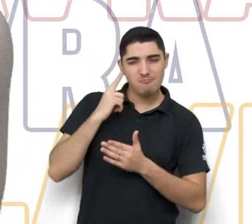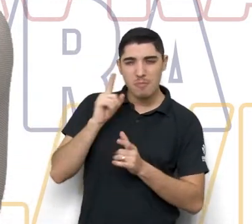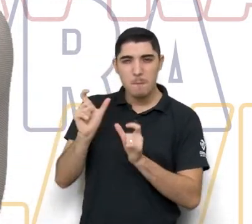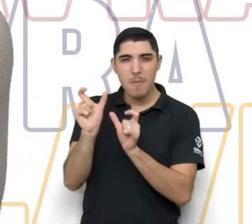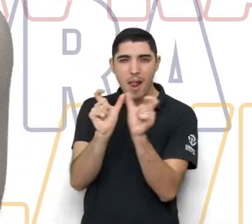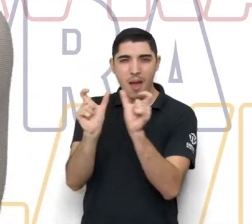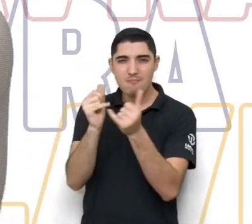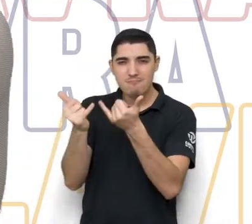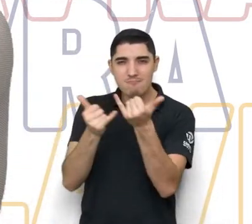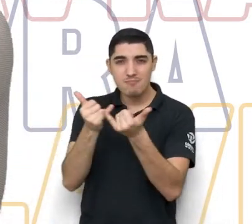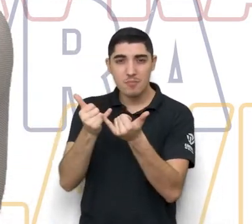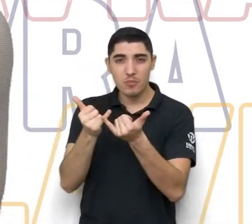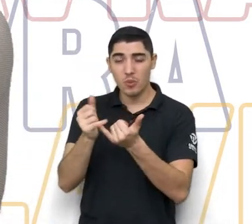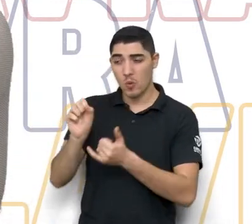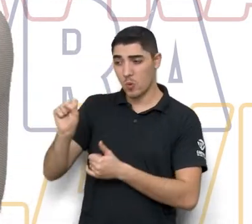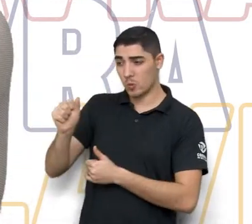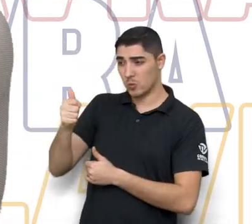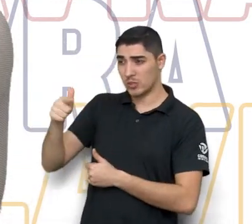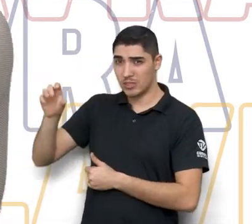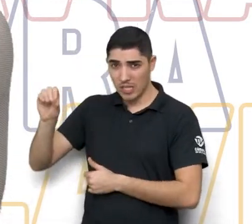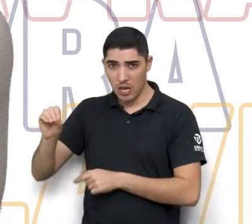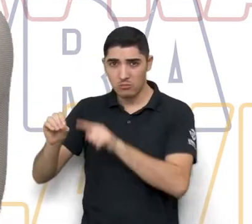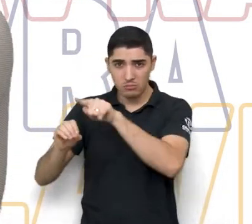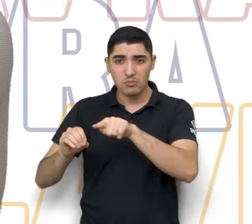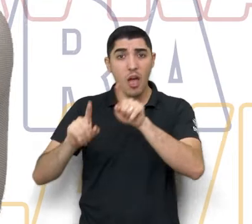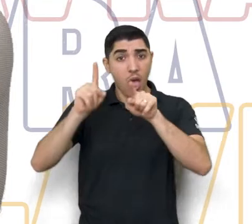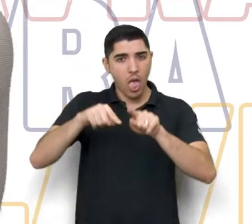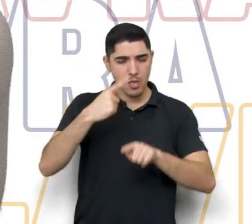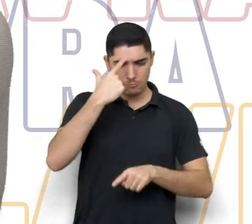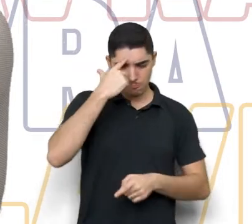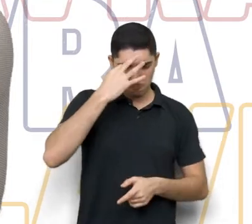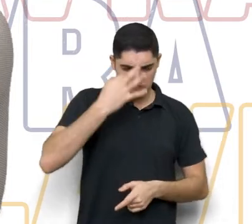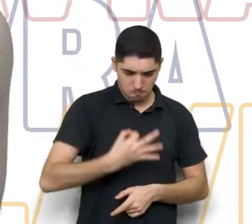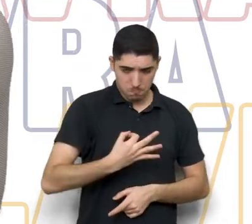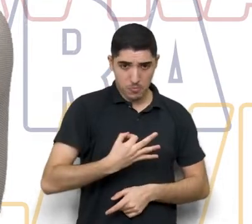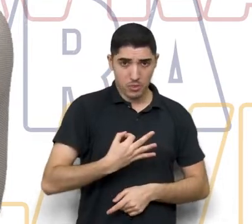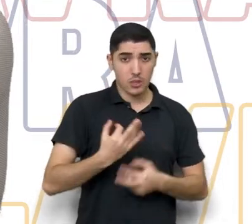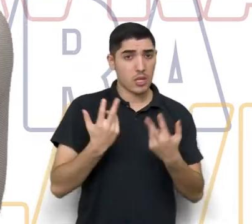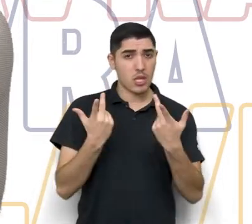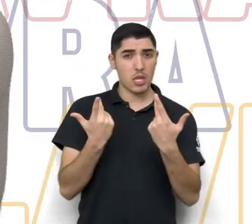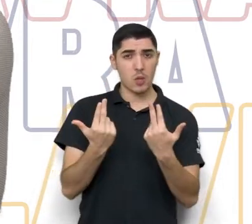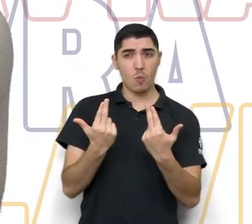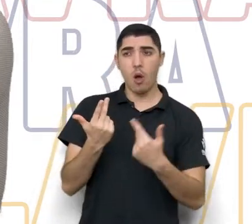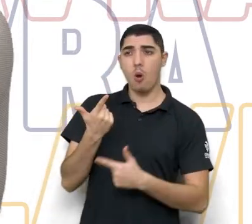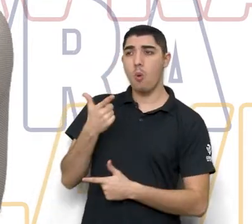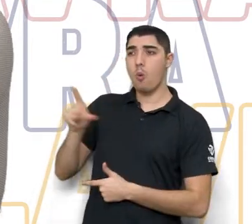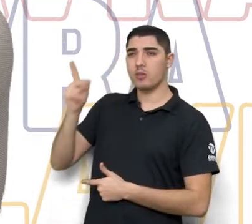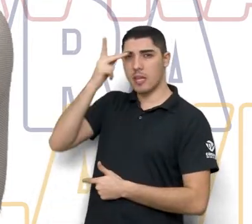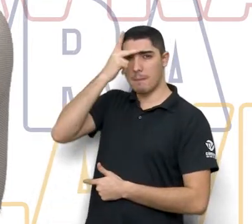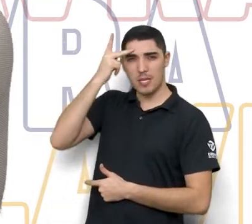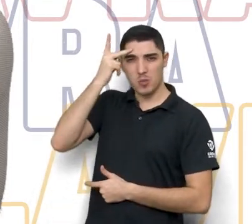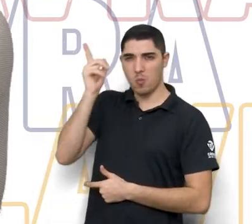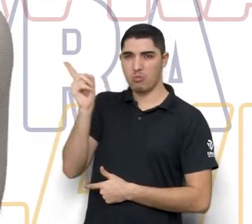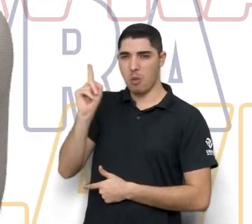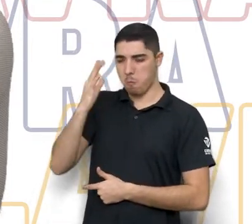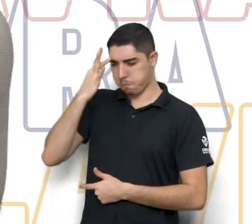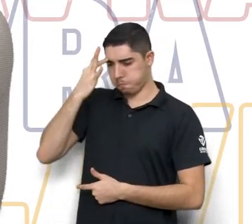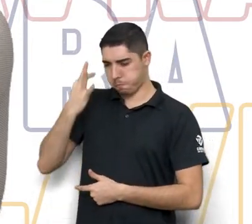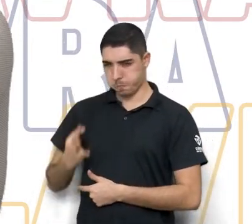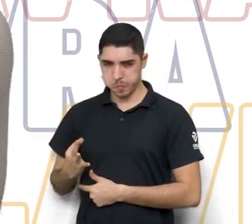sãos são tão sãos como os não